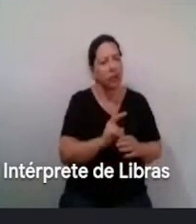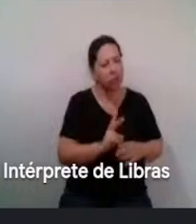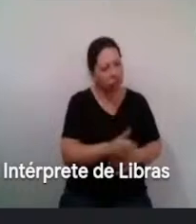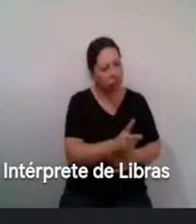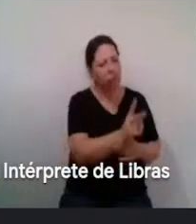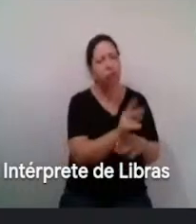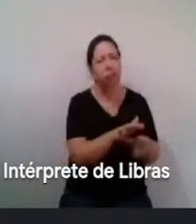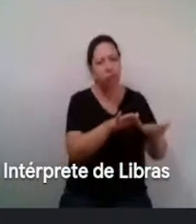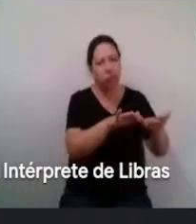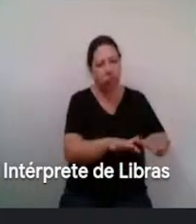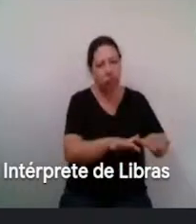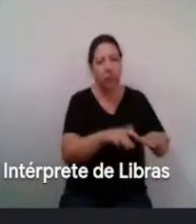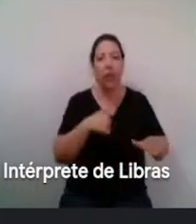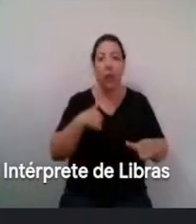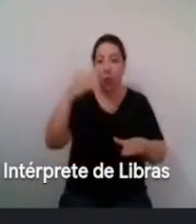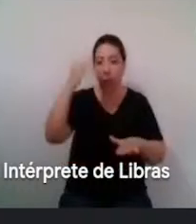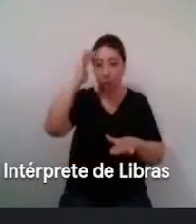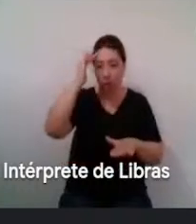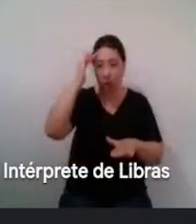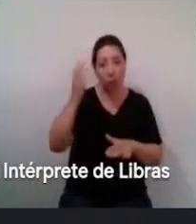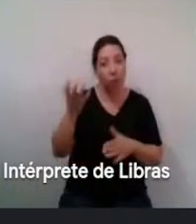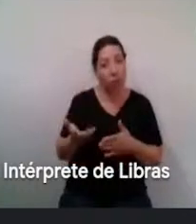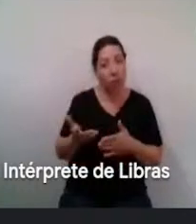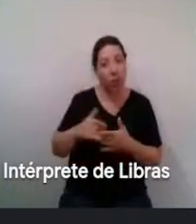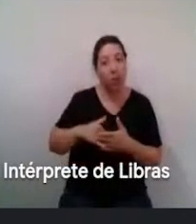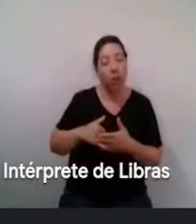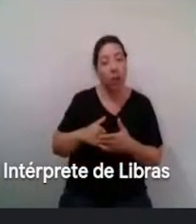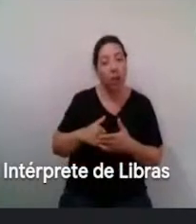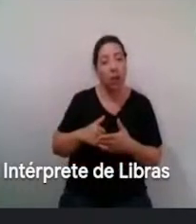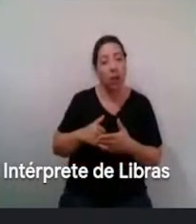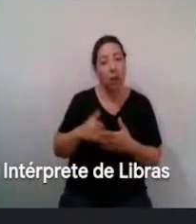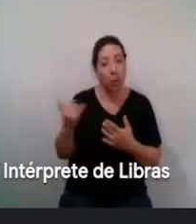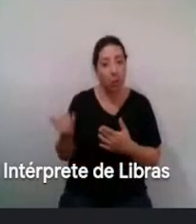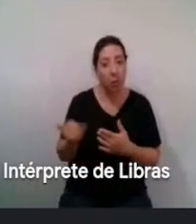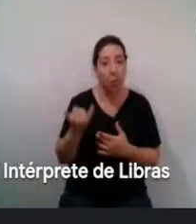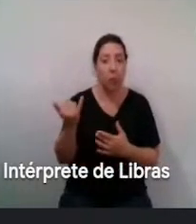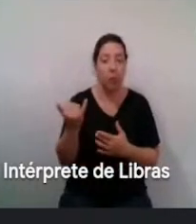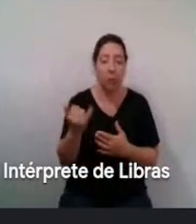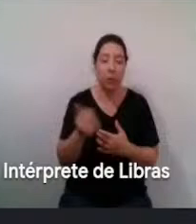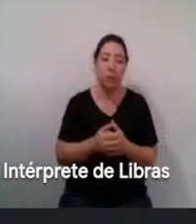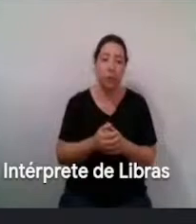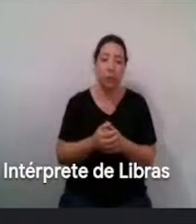e oportuna a revogação do acórdão número